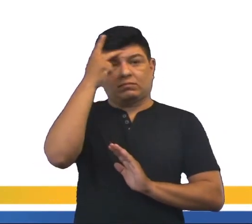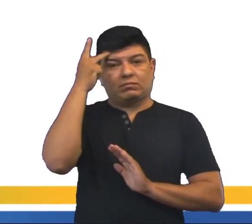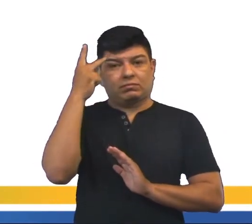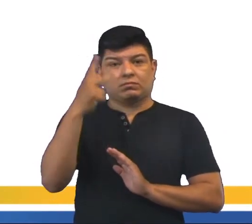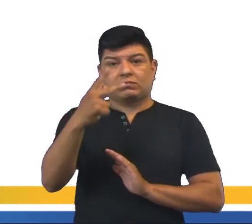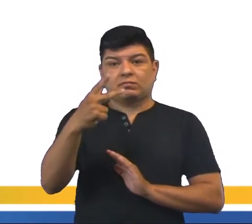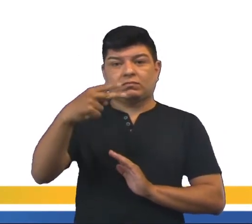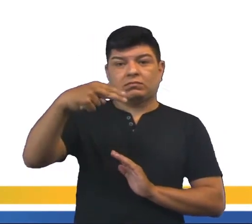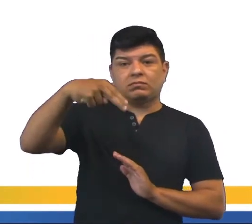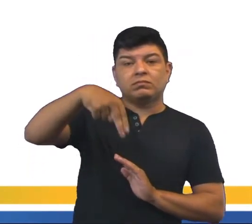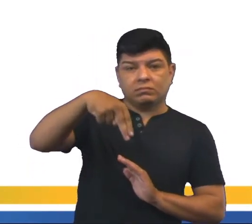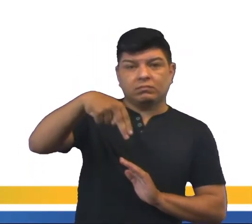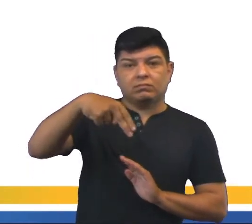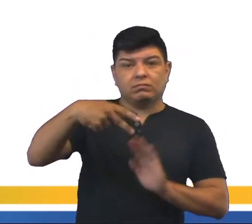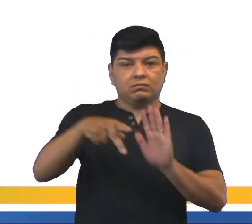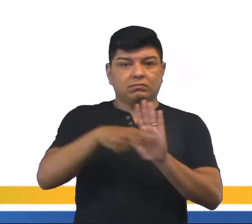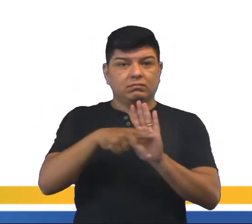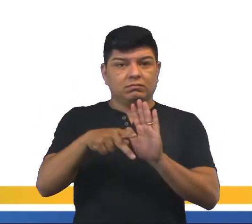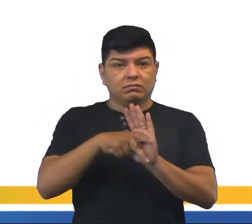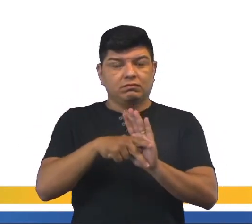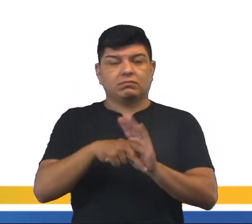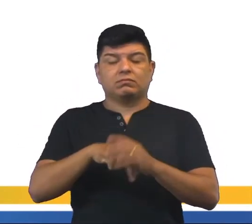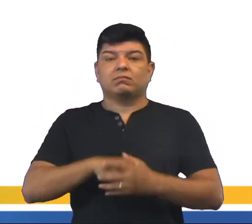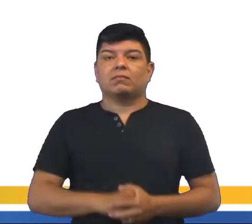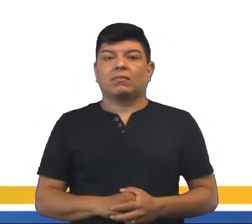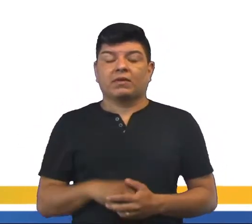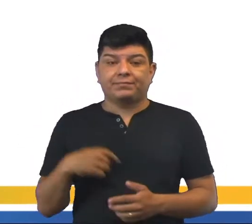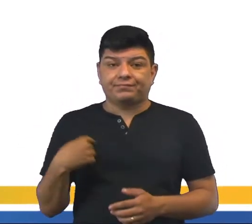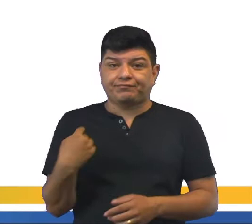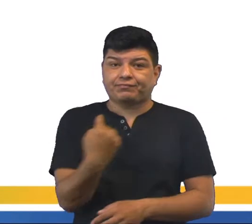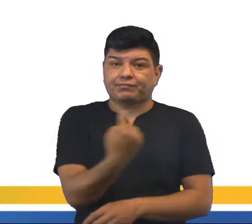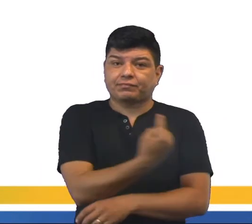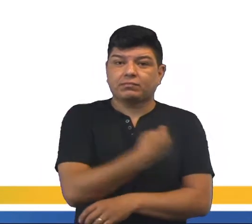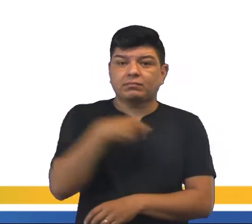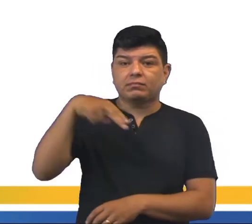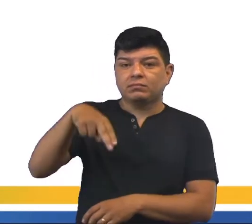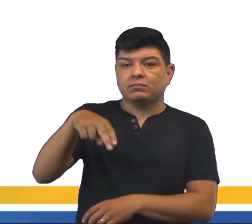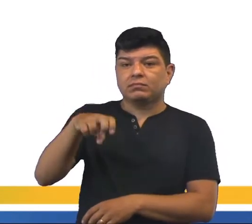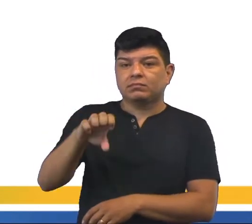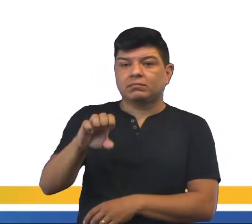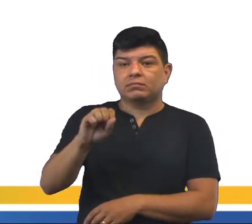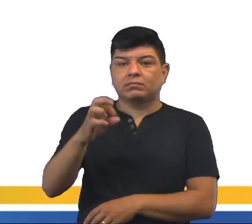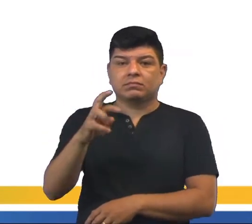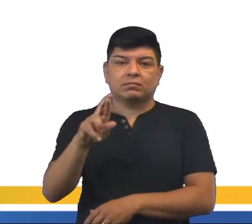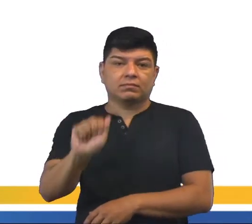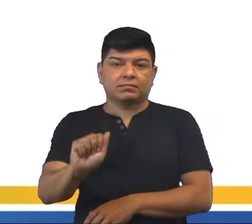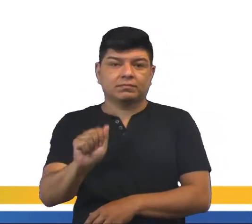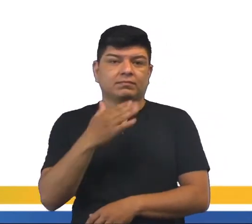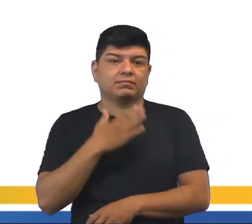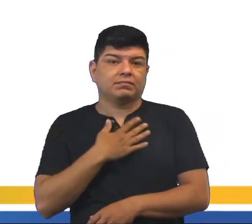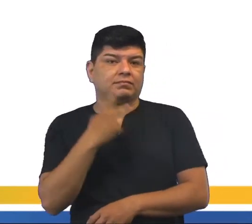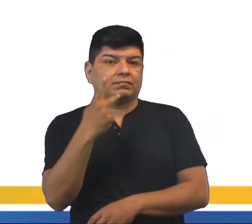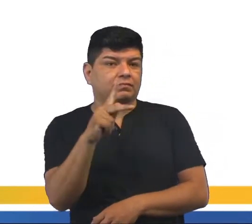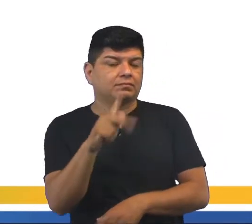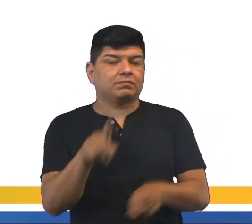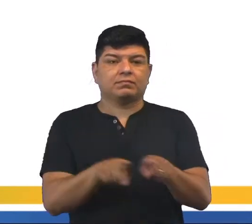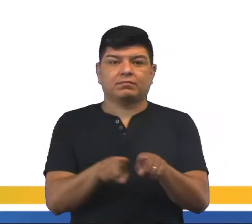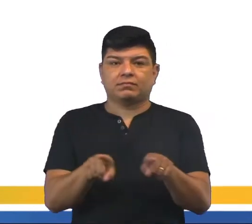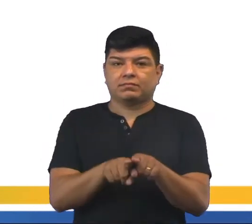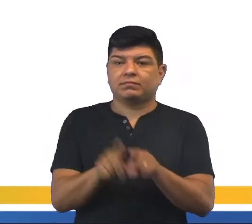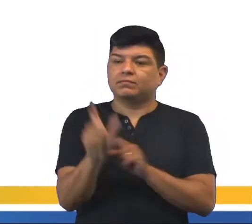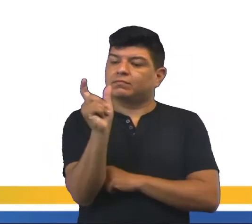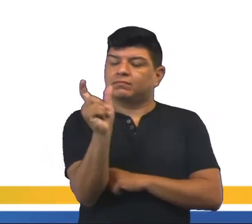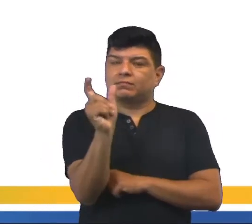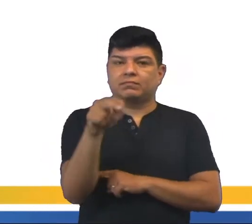pessoal. Na segunda, né, quando eu falo, olha só, nuestra, hija, quer dizer o que? Nossa, minha e sua. Então, observem que